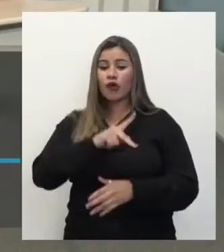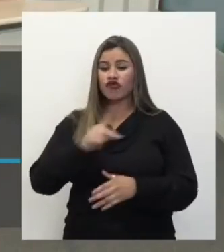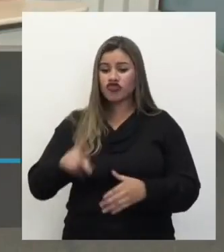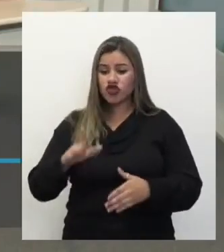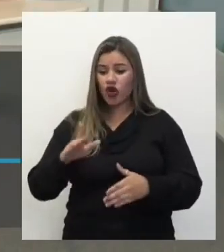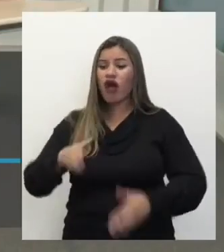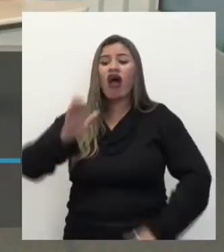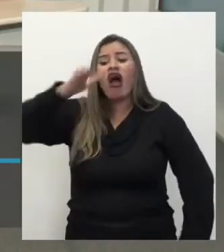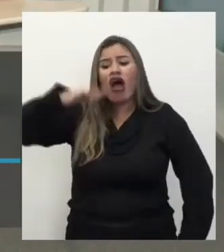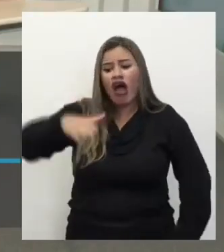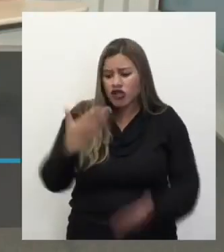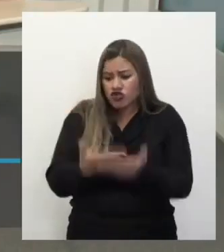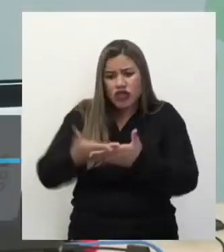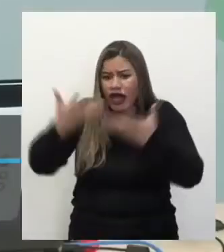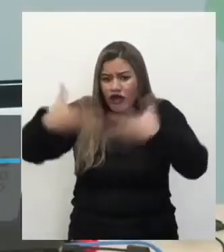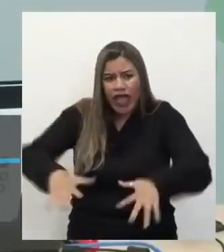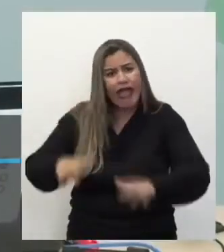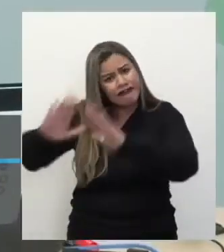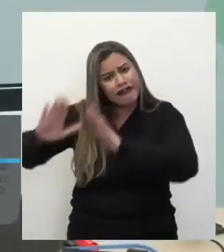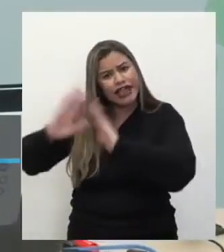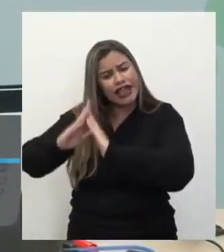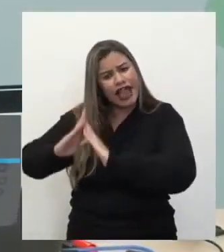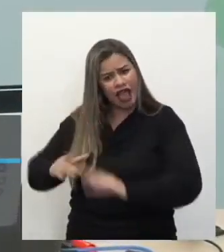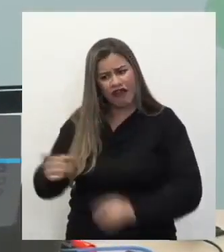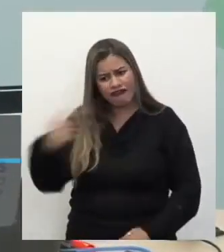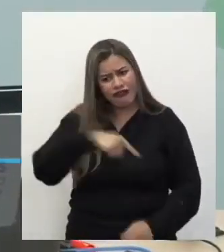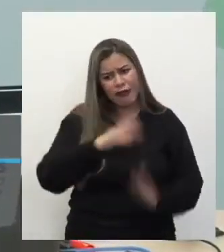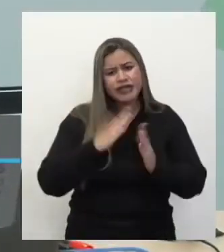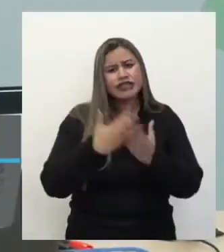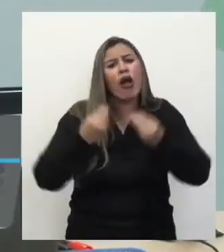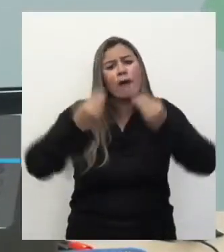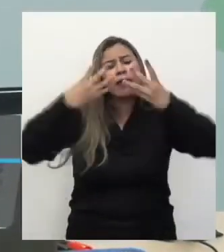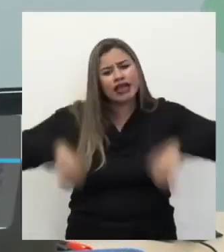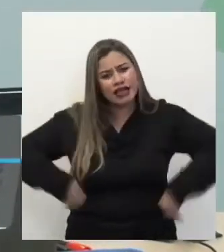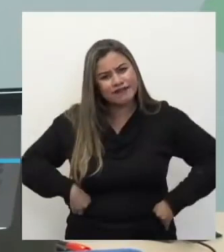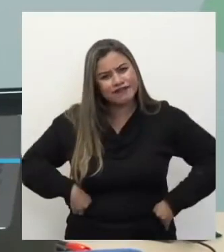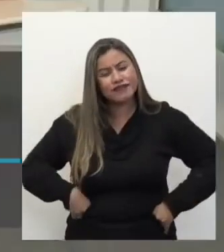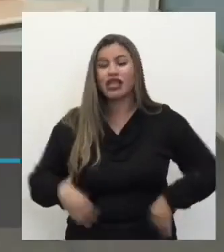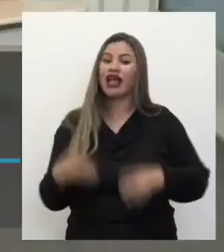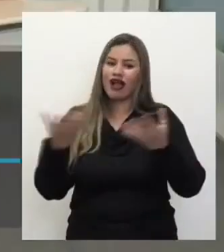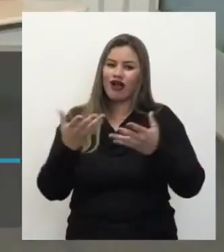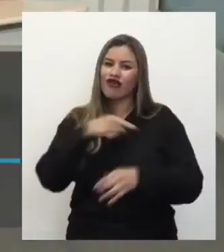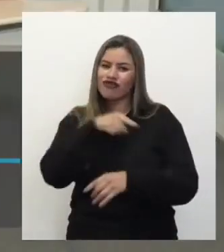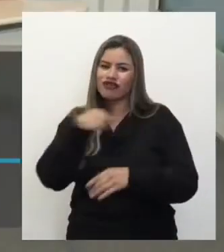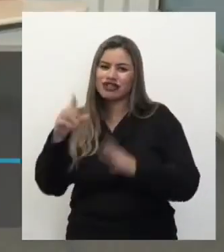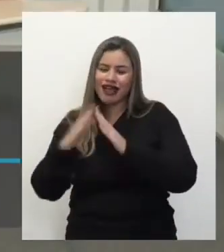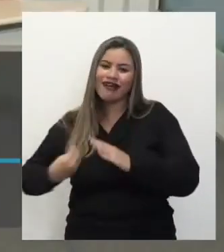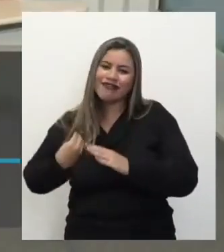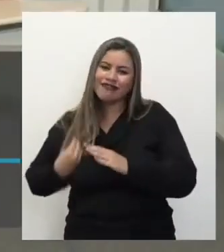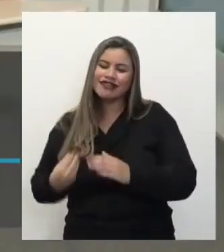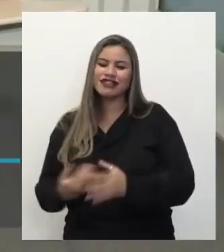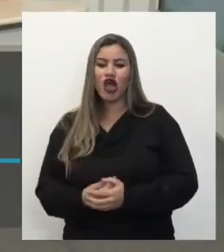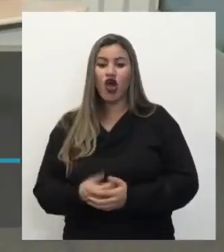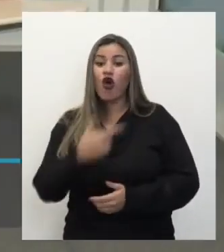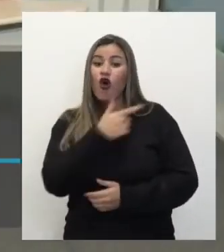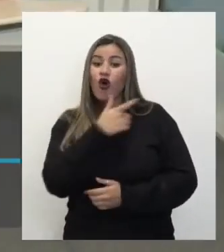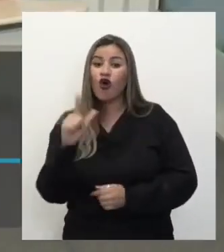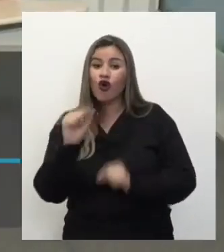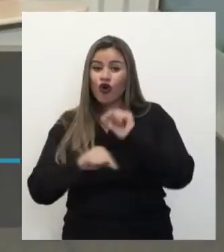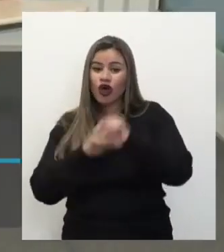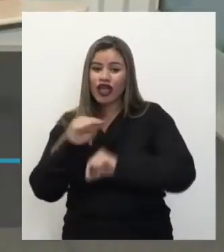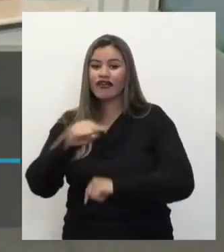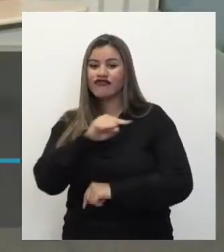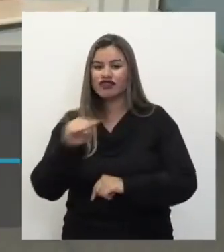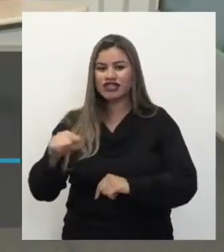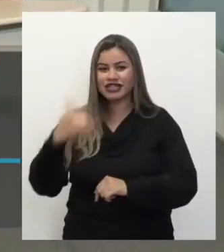Fica em casa, da próxima vez não vem. Você vem aqui para ficar dormindo? Fica em casa. E agora vocês estão em casa. Uma grande ironia também é isso, ó. Você ficava